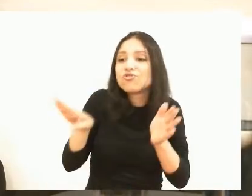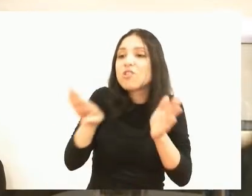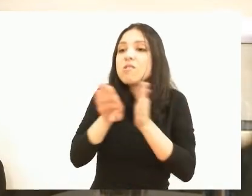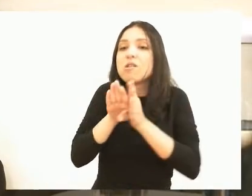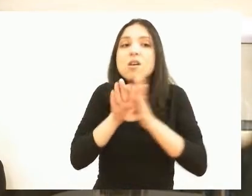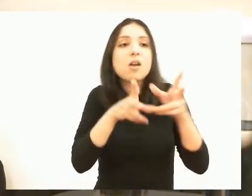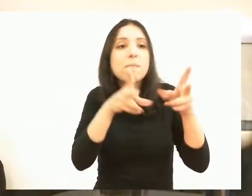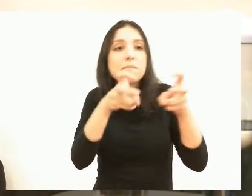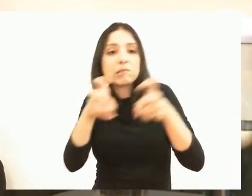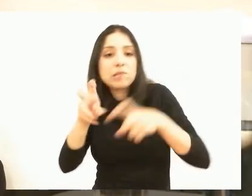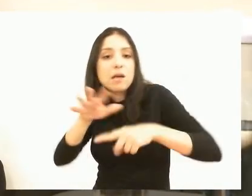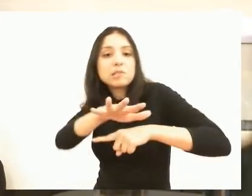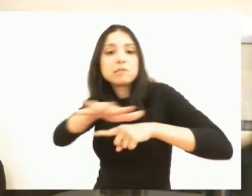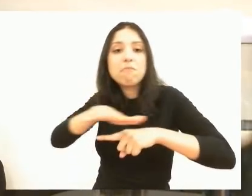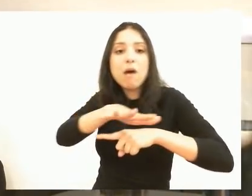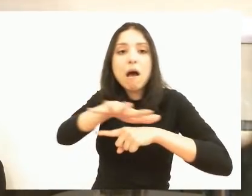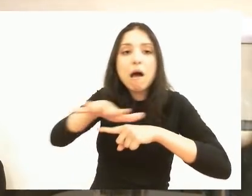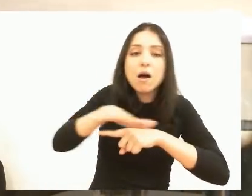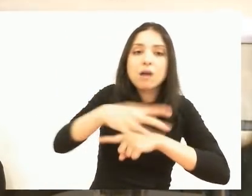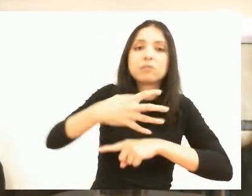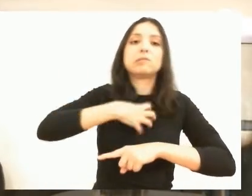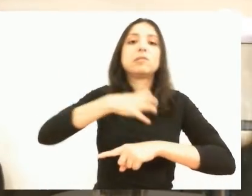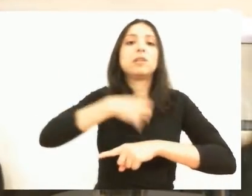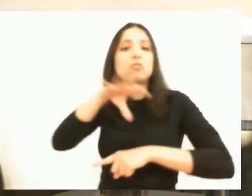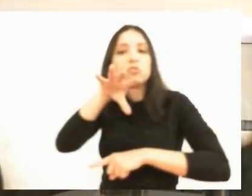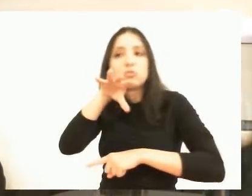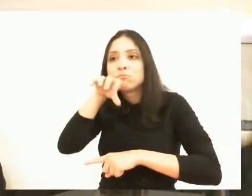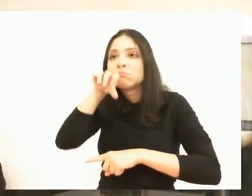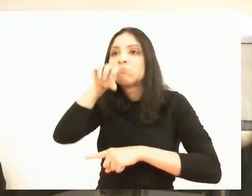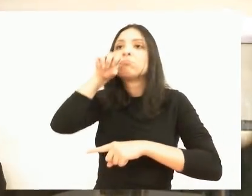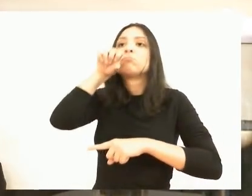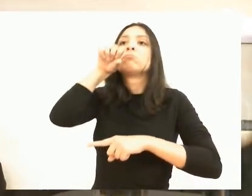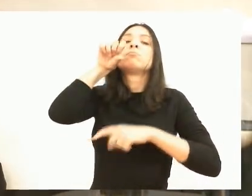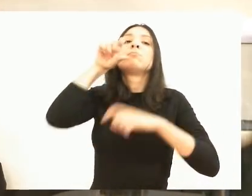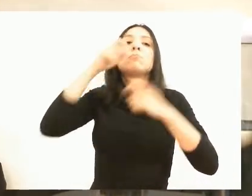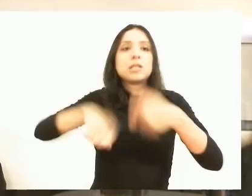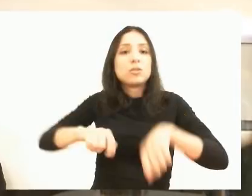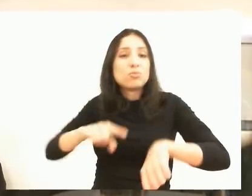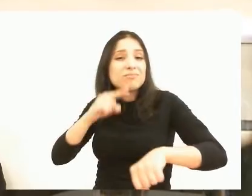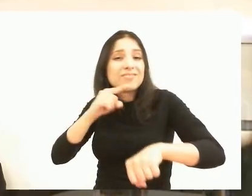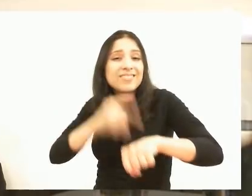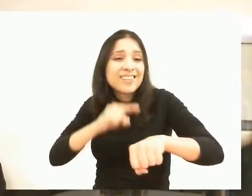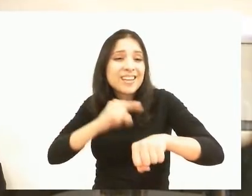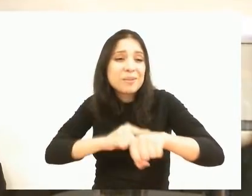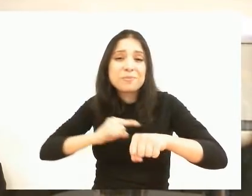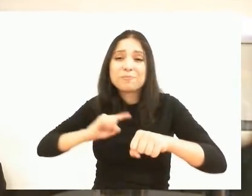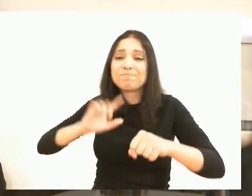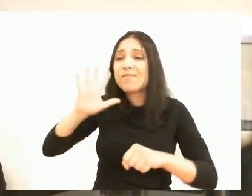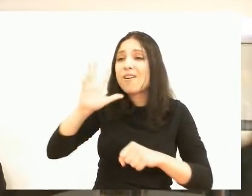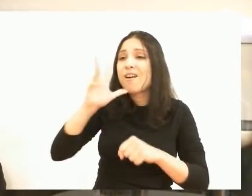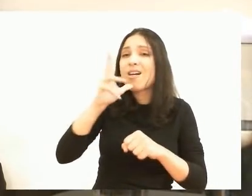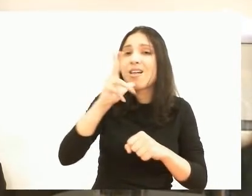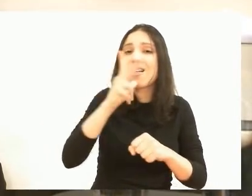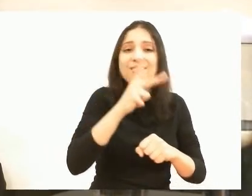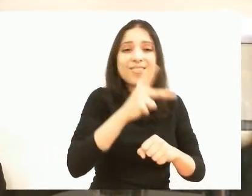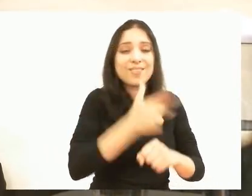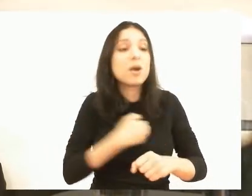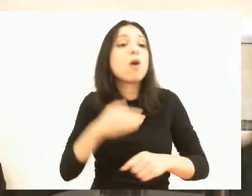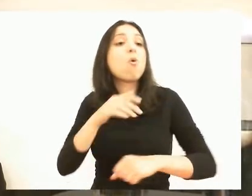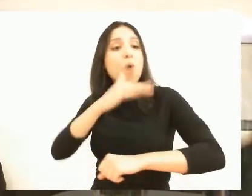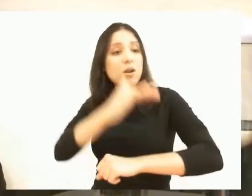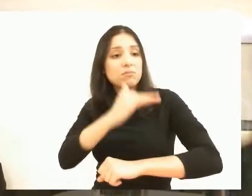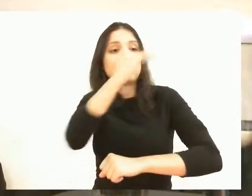consente sentir a respiração e todo o tempo por o adulto chegarem se para depois